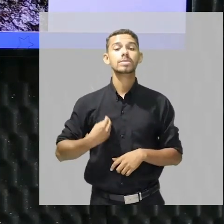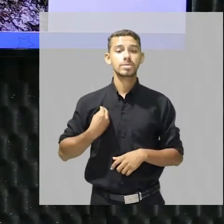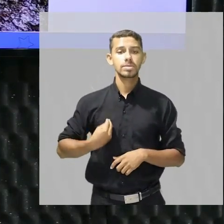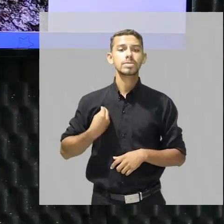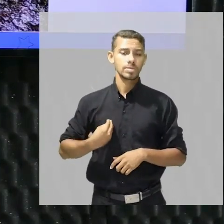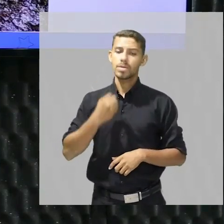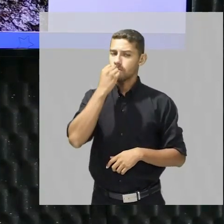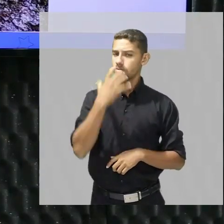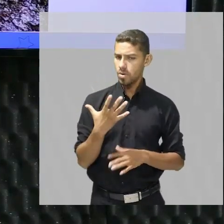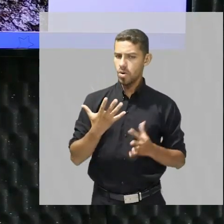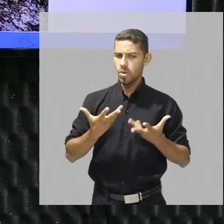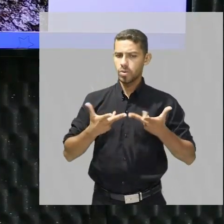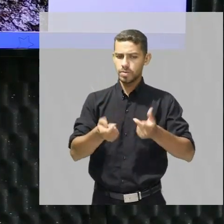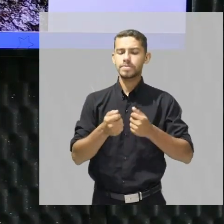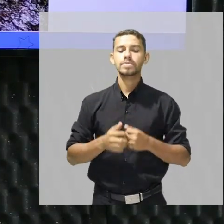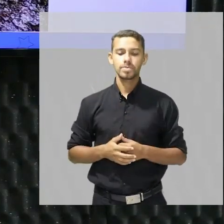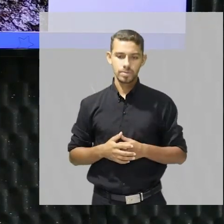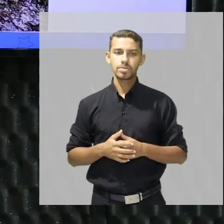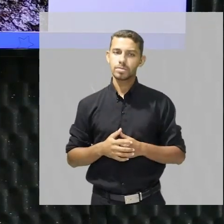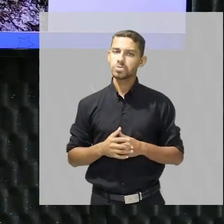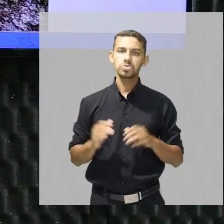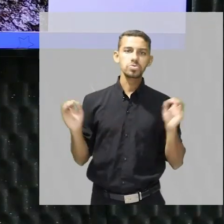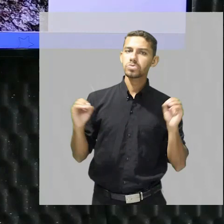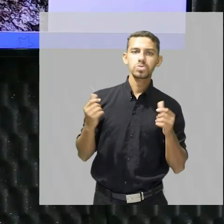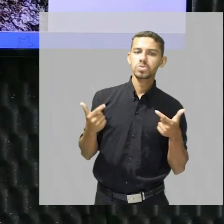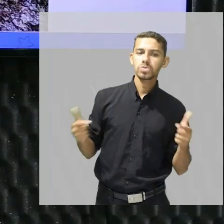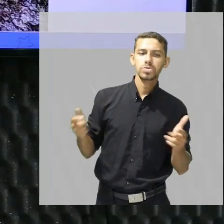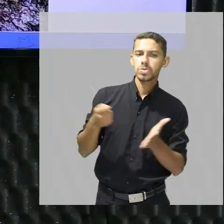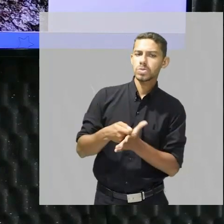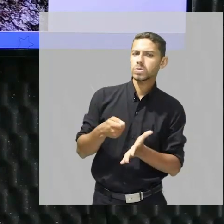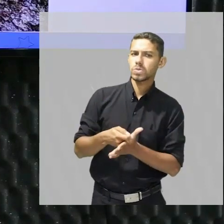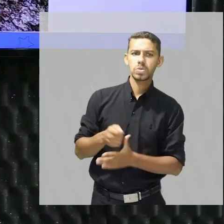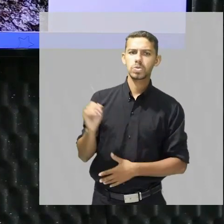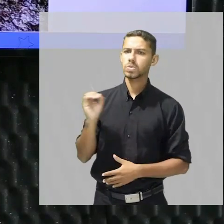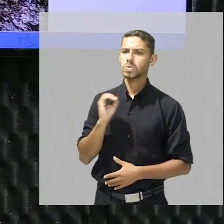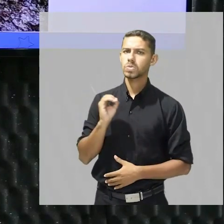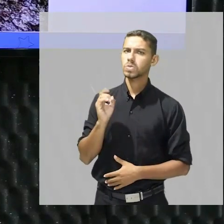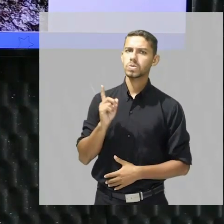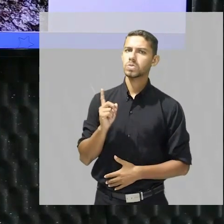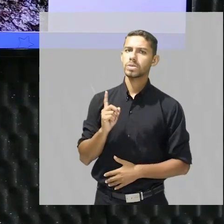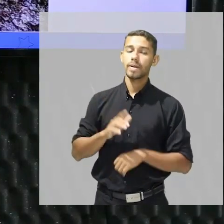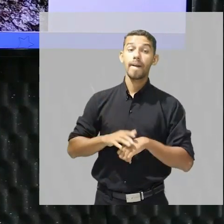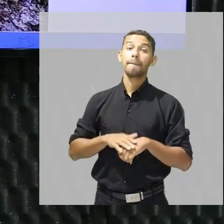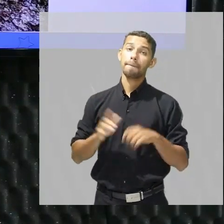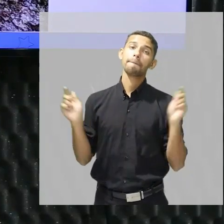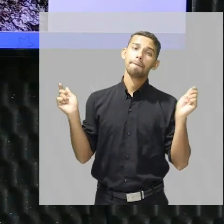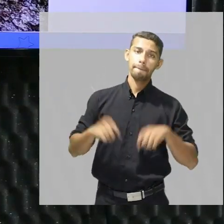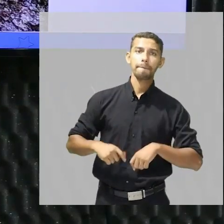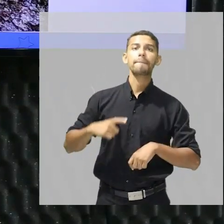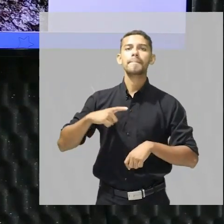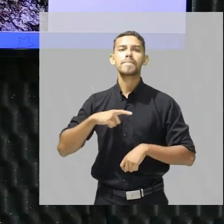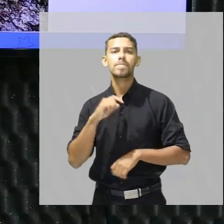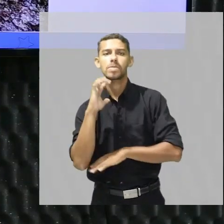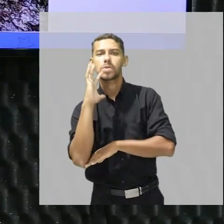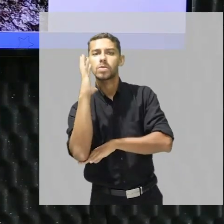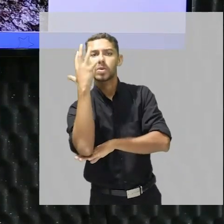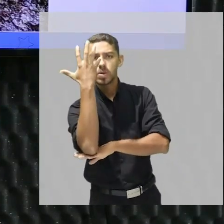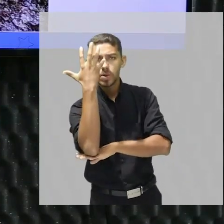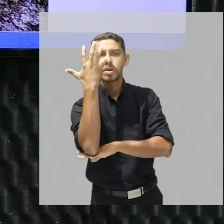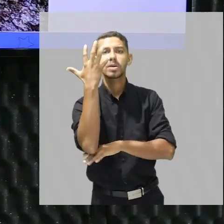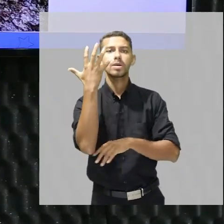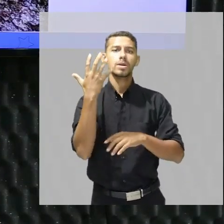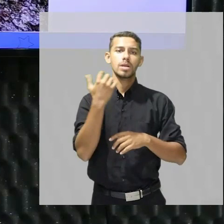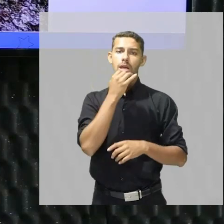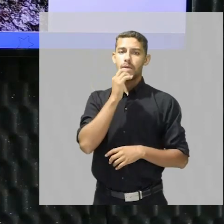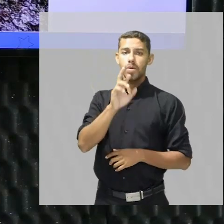tem uma boa qualidade, tá? Então, eles não são tão exigentes, não. Geralmente, eles nascem em troncos de árvores, nascem